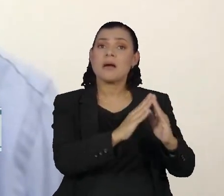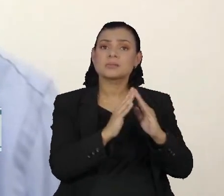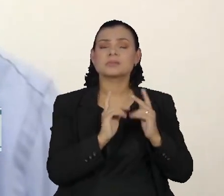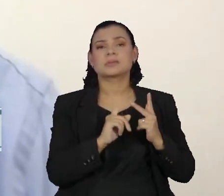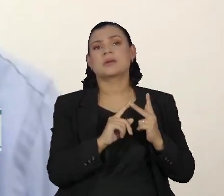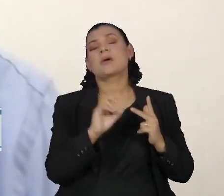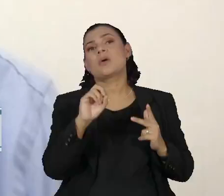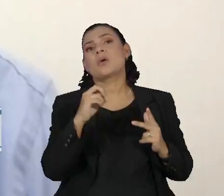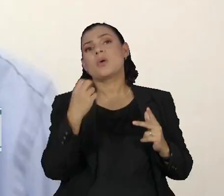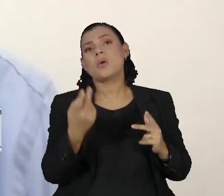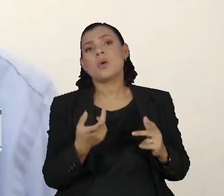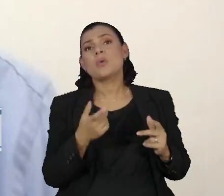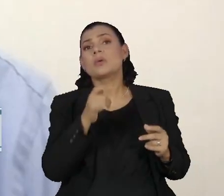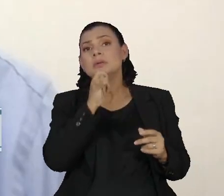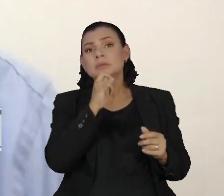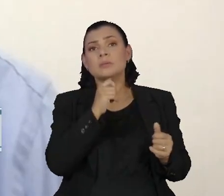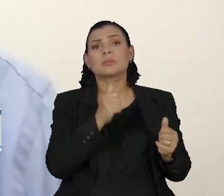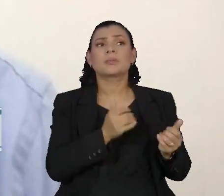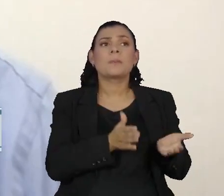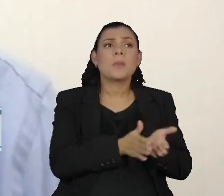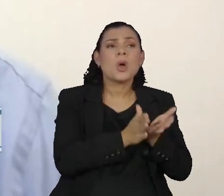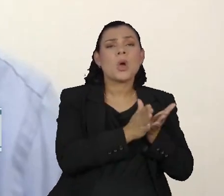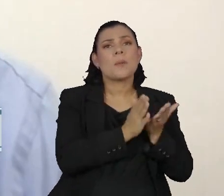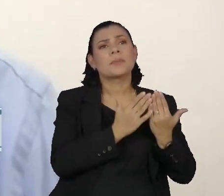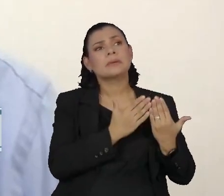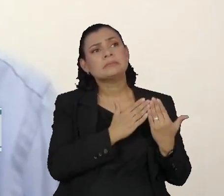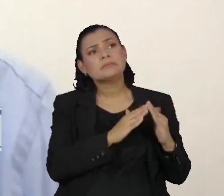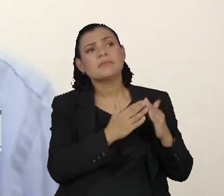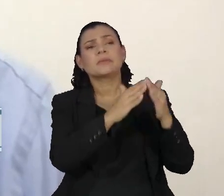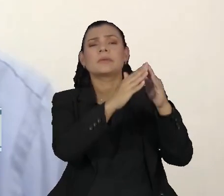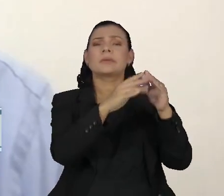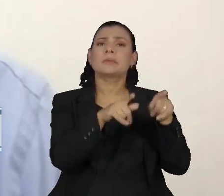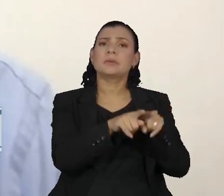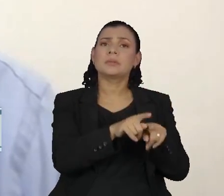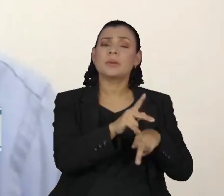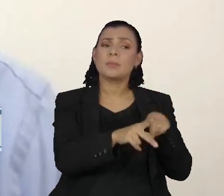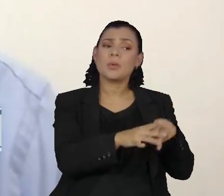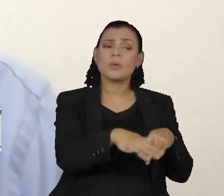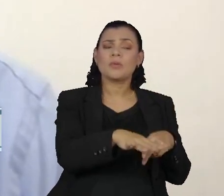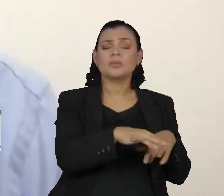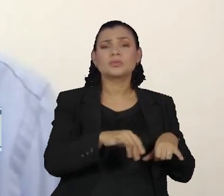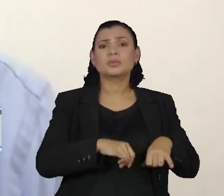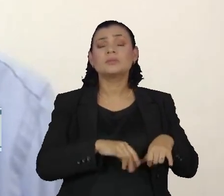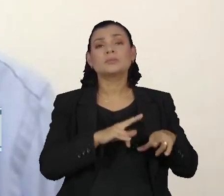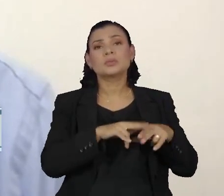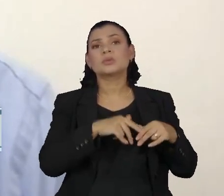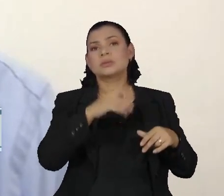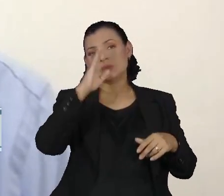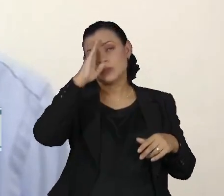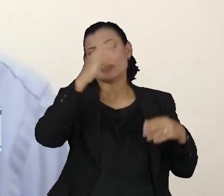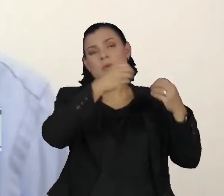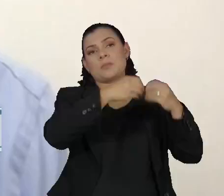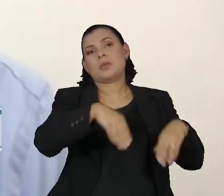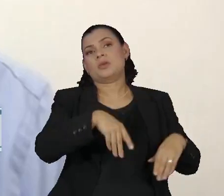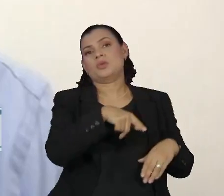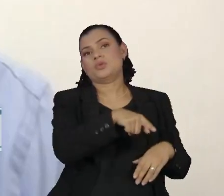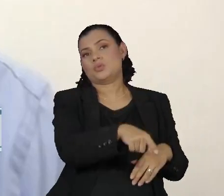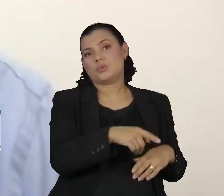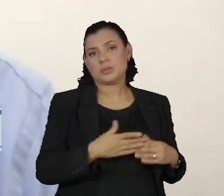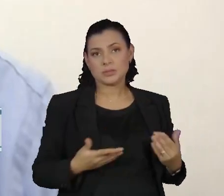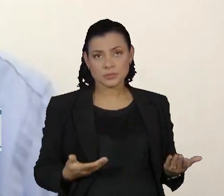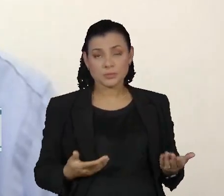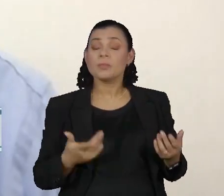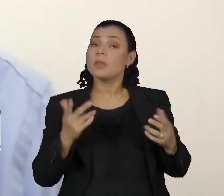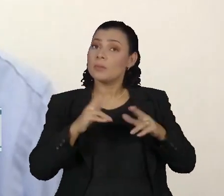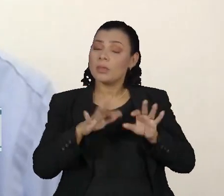partes da cidade que estão em áreas vulneráveis, essa população está exposta. E aí que vem a ação humana, permitindo que construam em